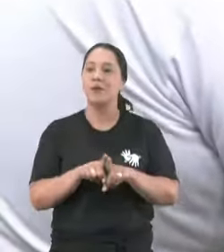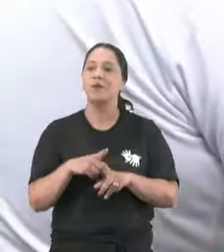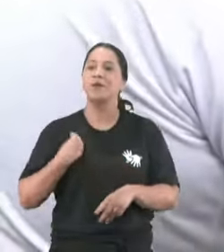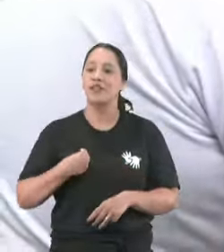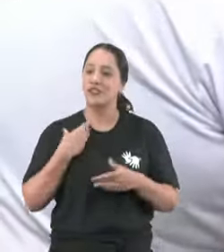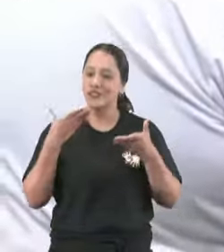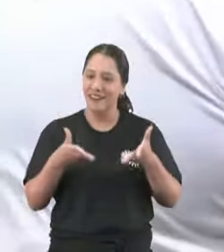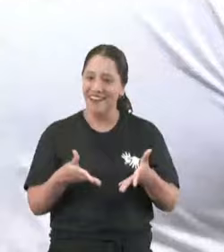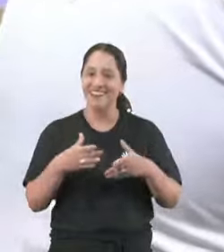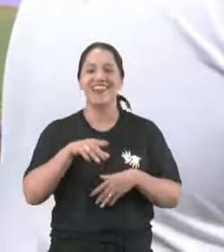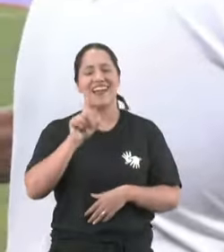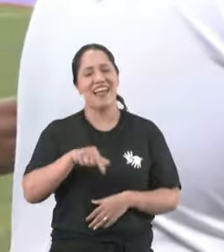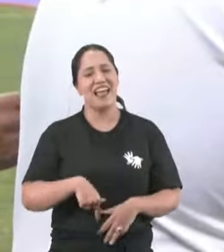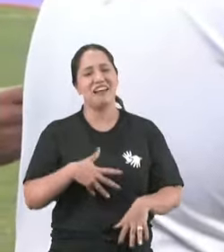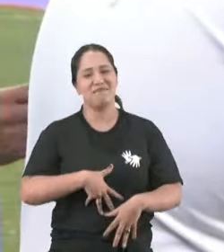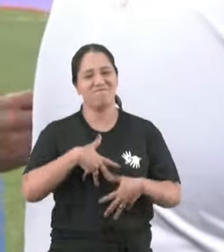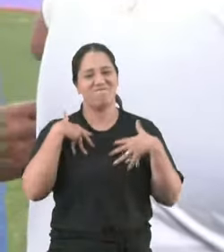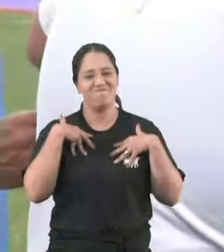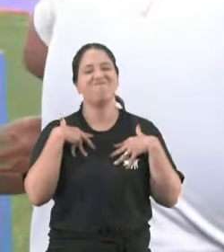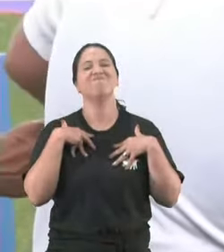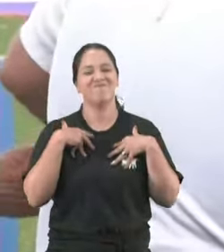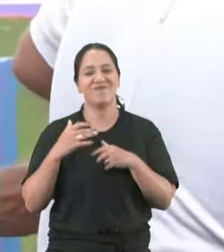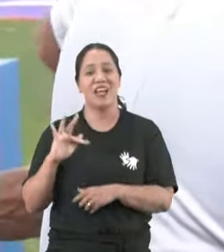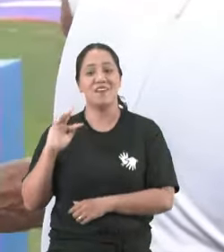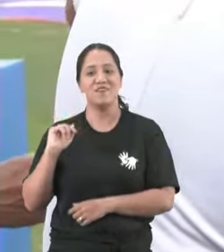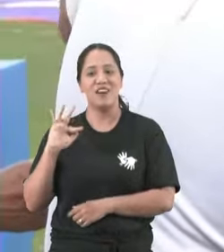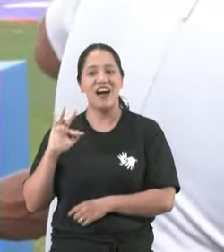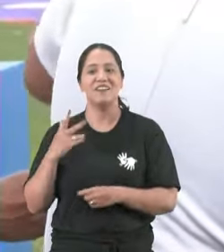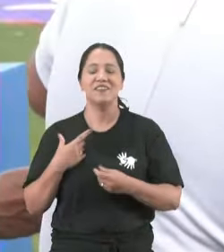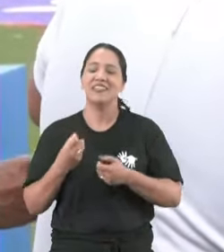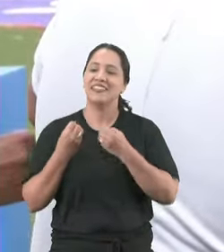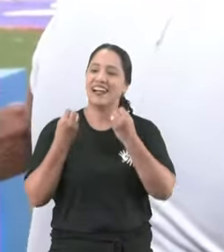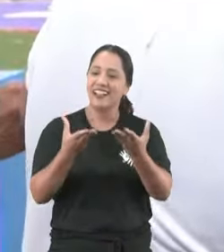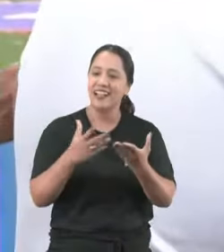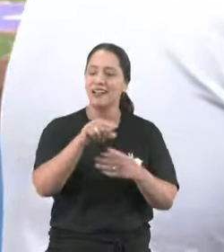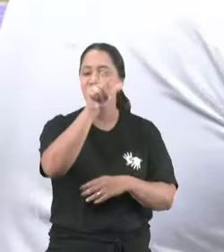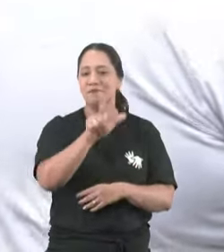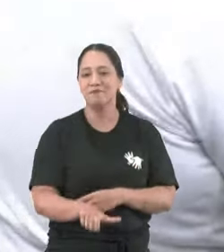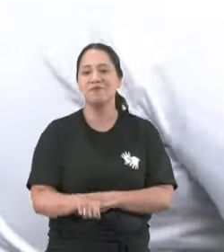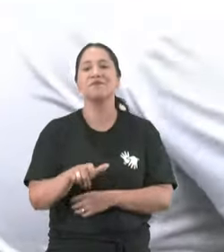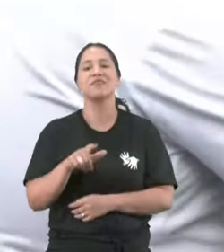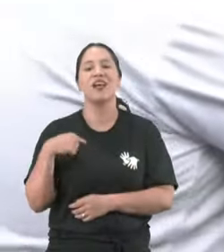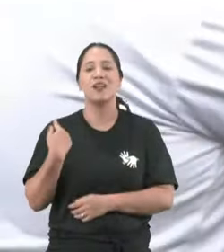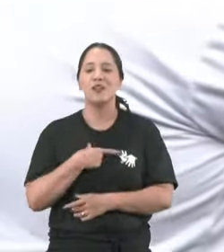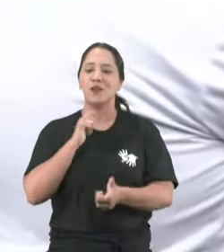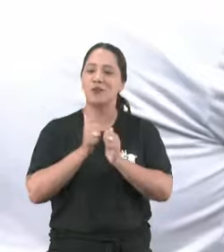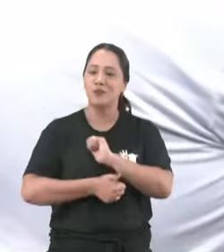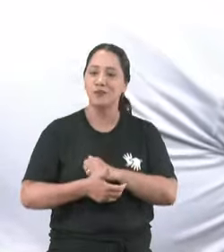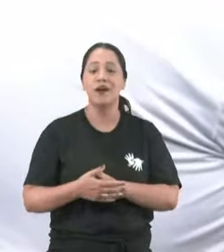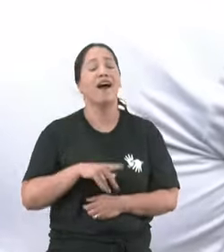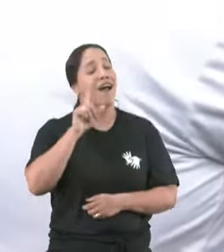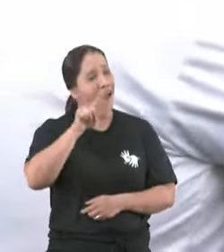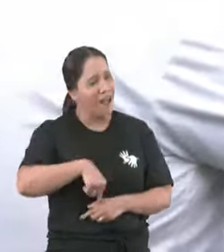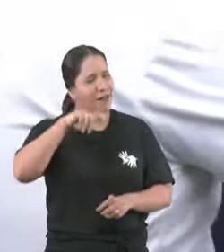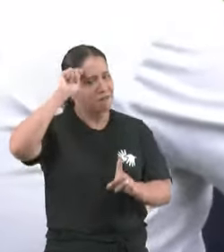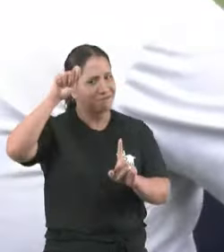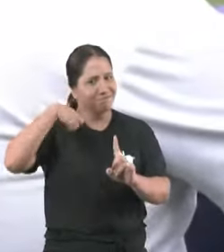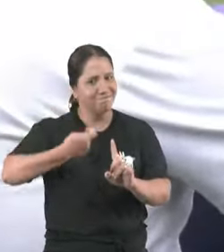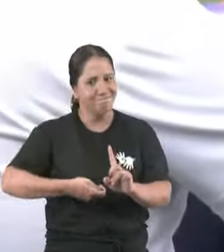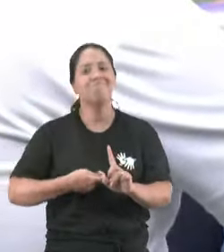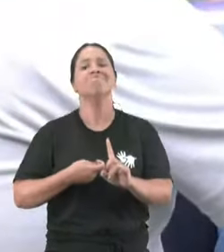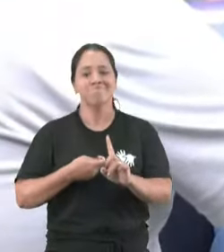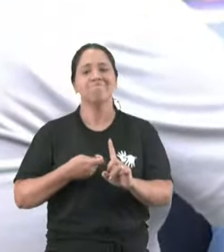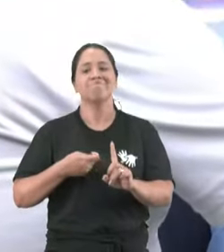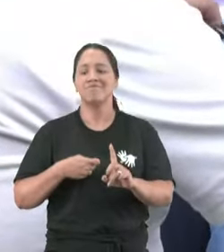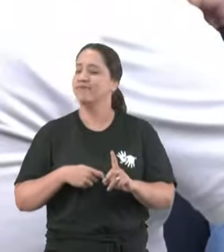É realmente uma grande homenagem pela Federação Alagoana de Futebol a um ícone, né, do nosso desporto. É uma grande homenagem e um